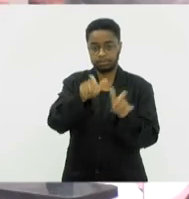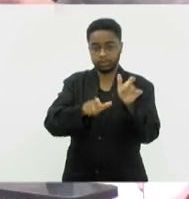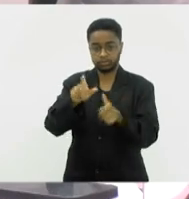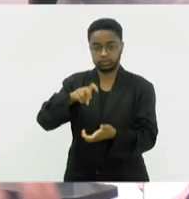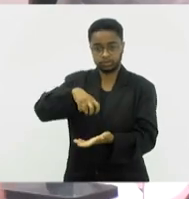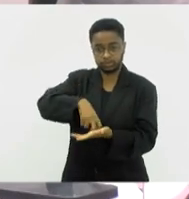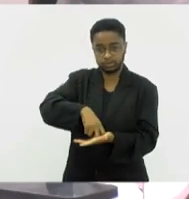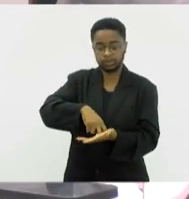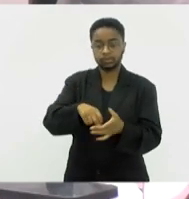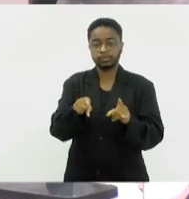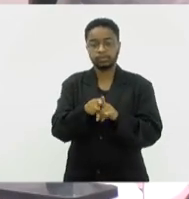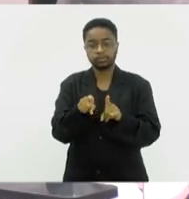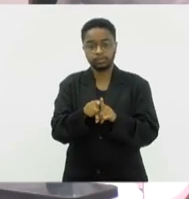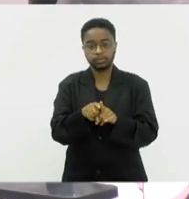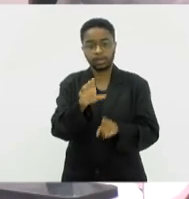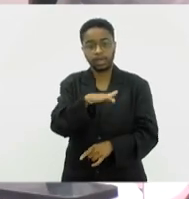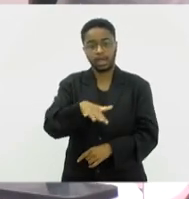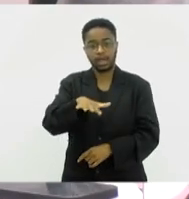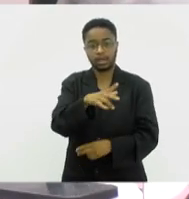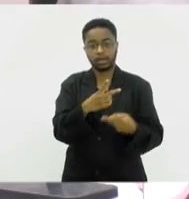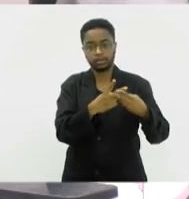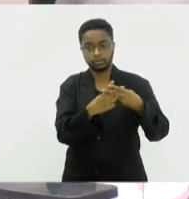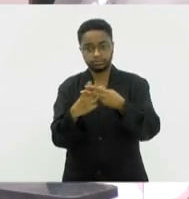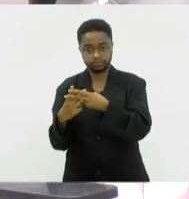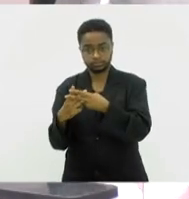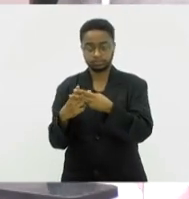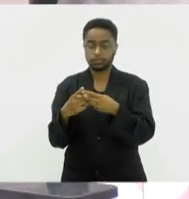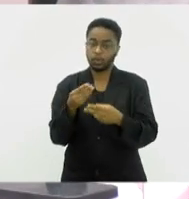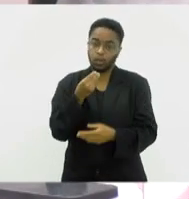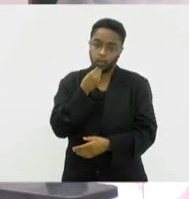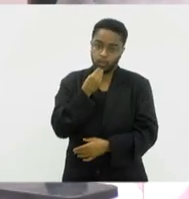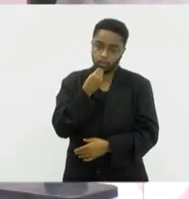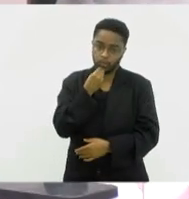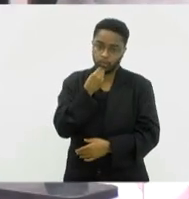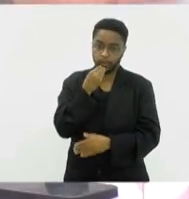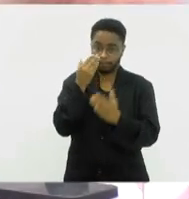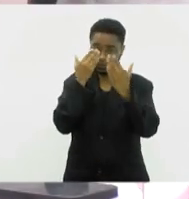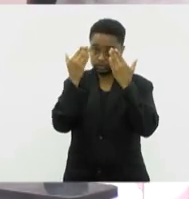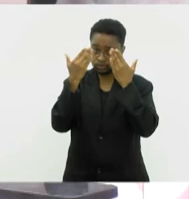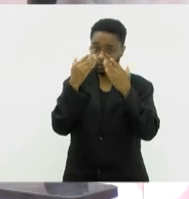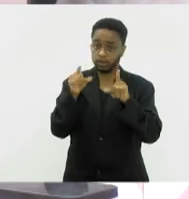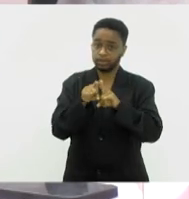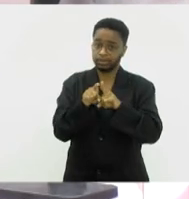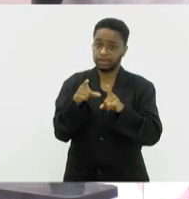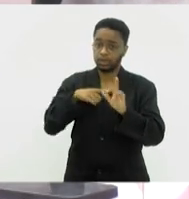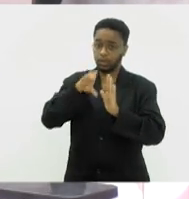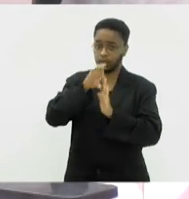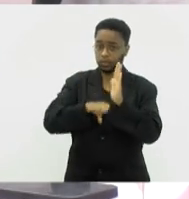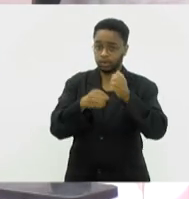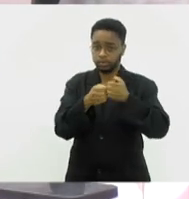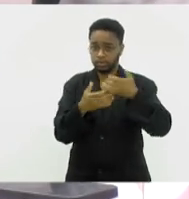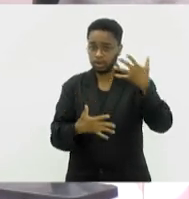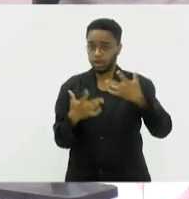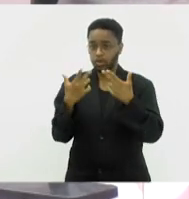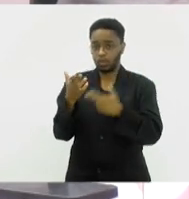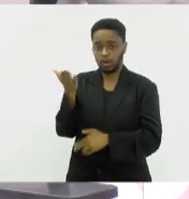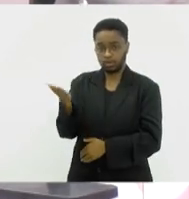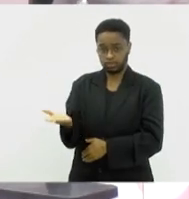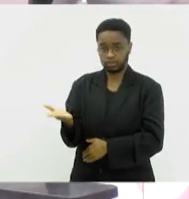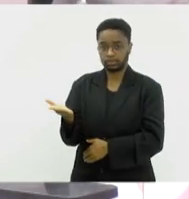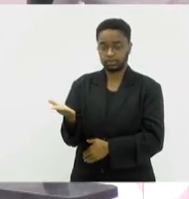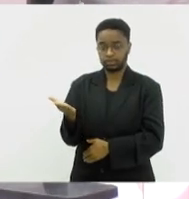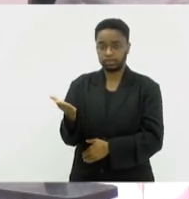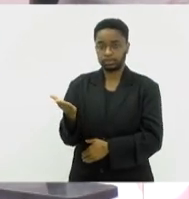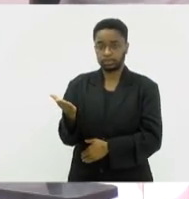dos ambientes de privação de liberdade. Óbvio que um psicólogo, ainda mais com um currículo extenso como tem a senhora Anne, ele